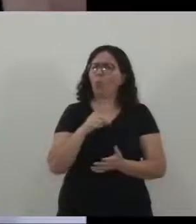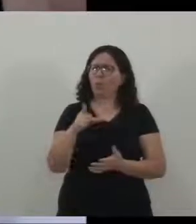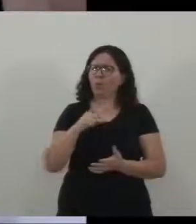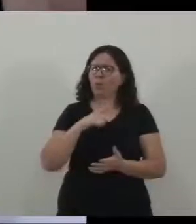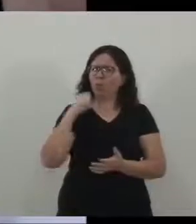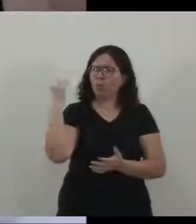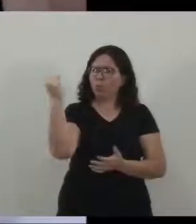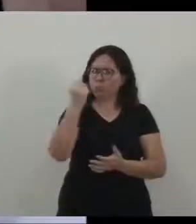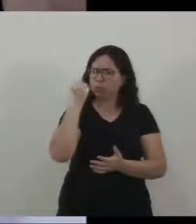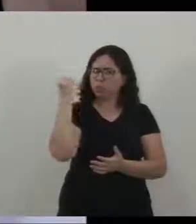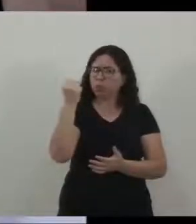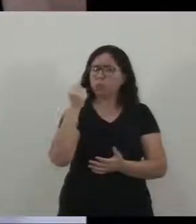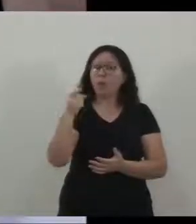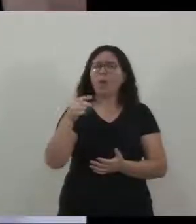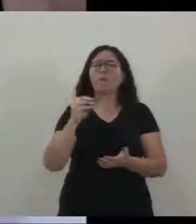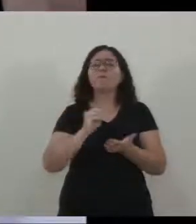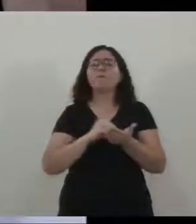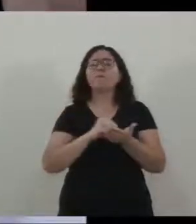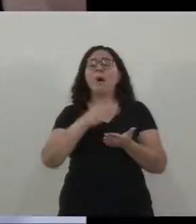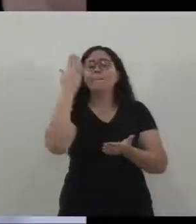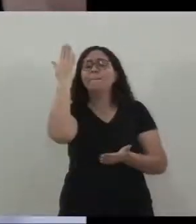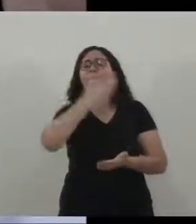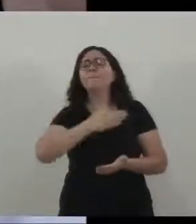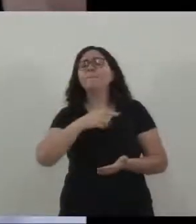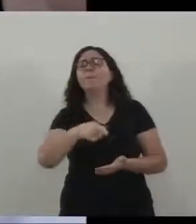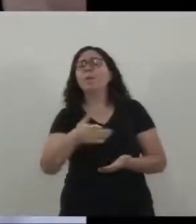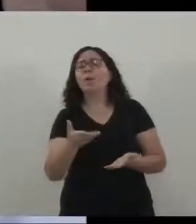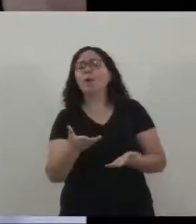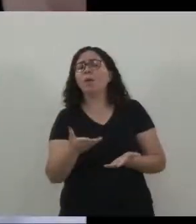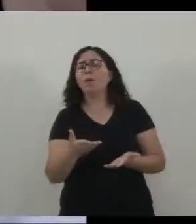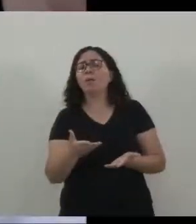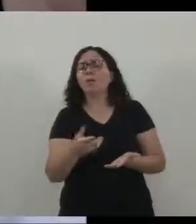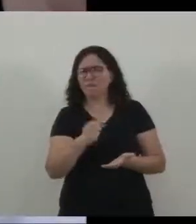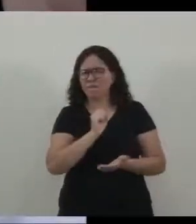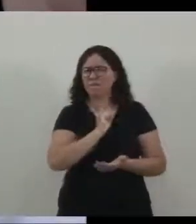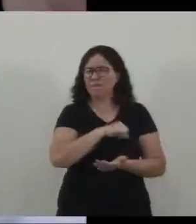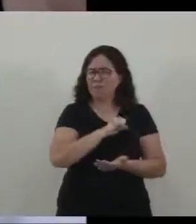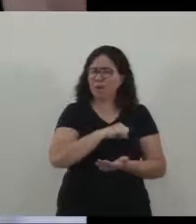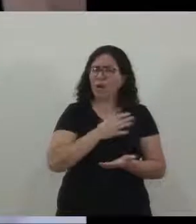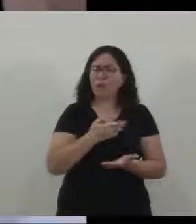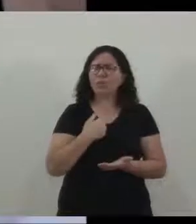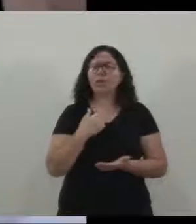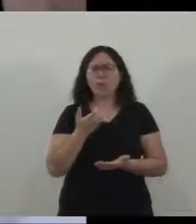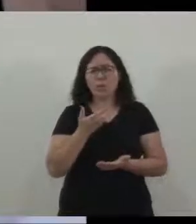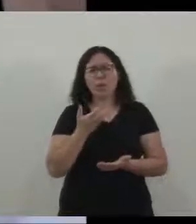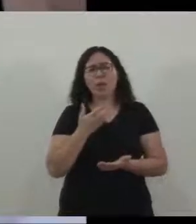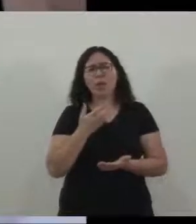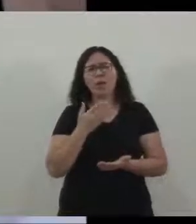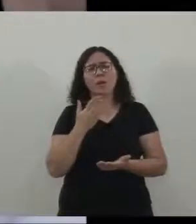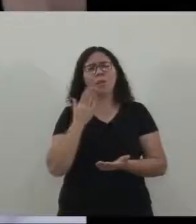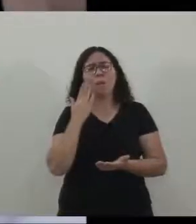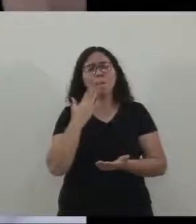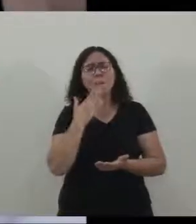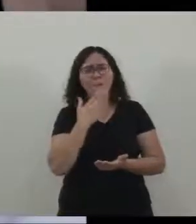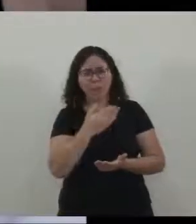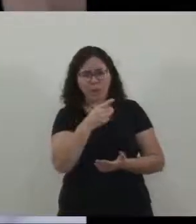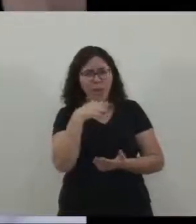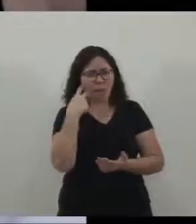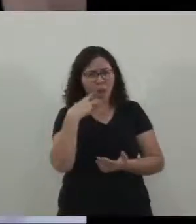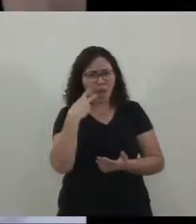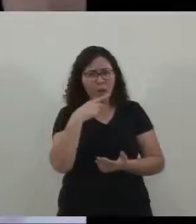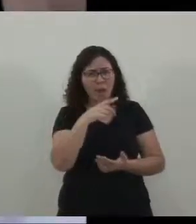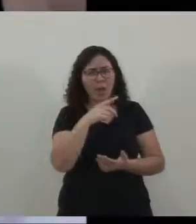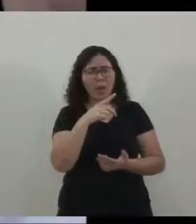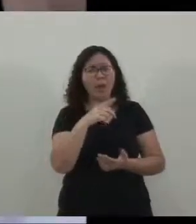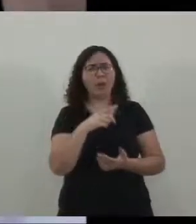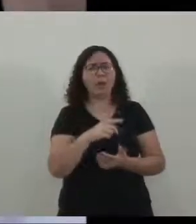crime e você não prova a respeito desse crime, você está cometendo um crime. Então, eu queria objetivamente me dirigir ao vereador Paulinho